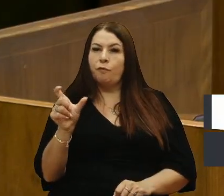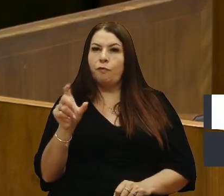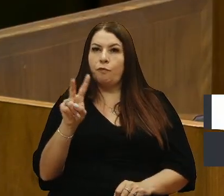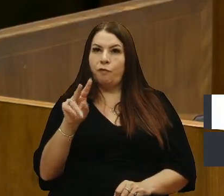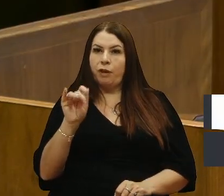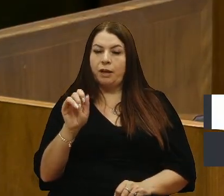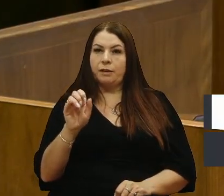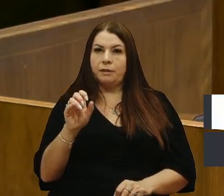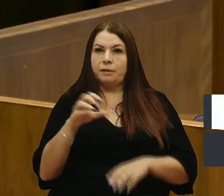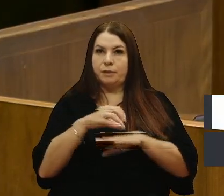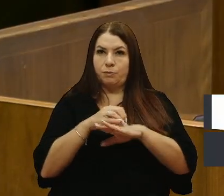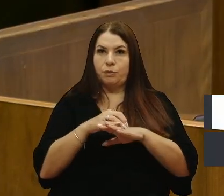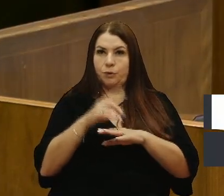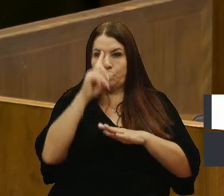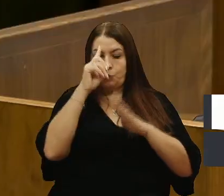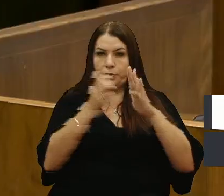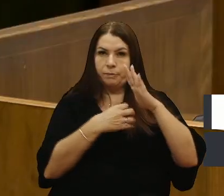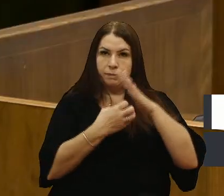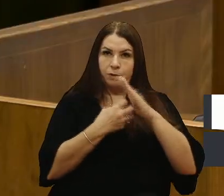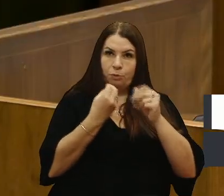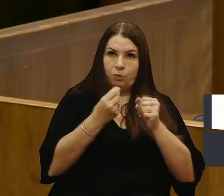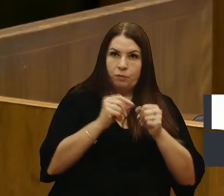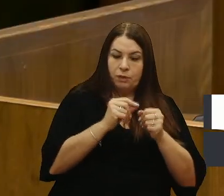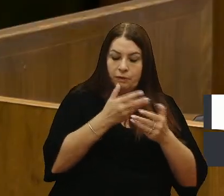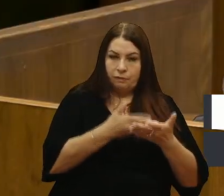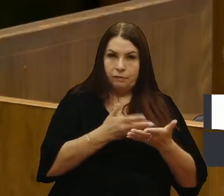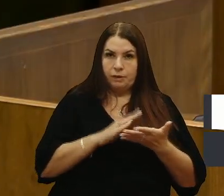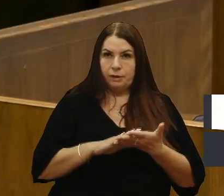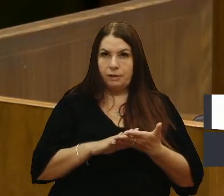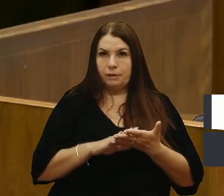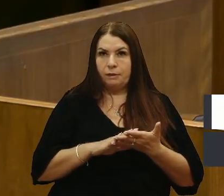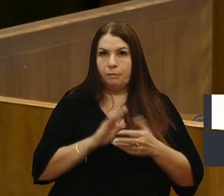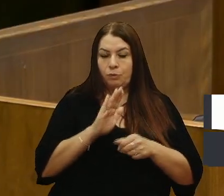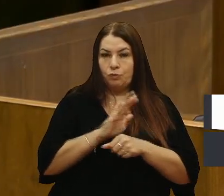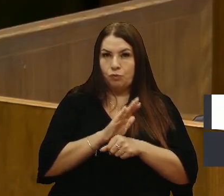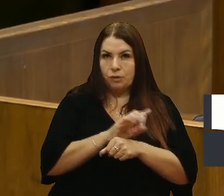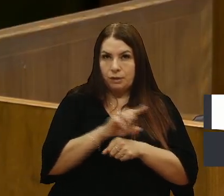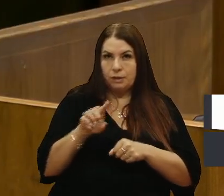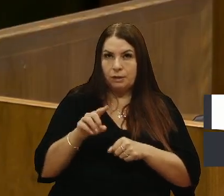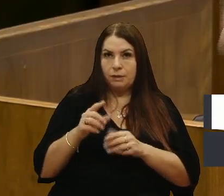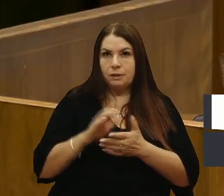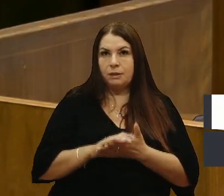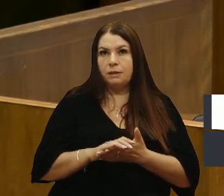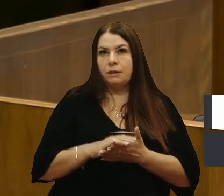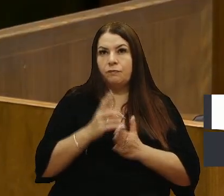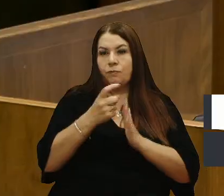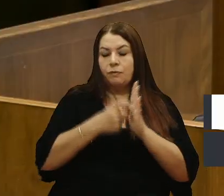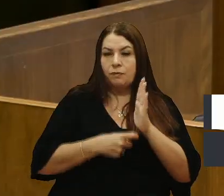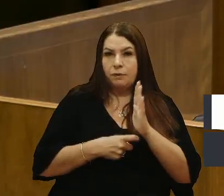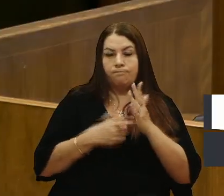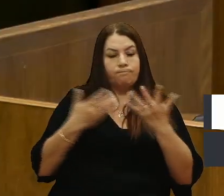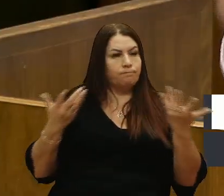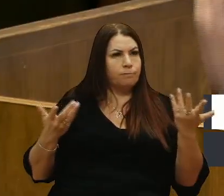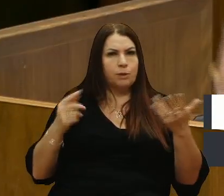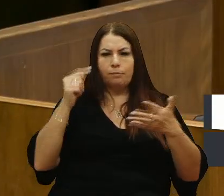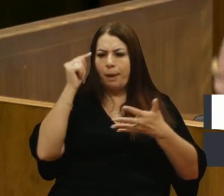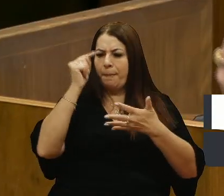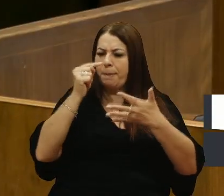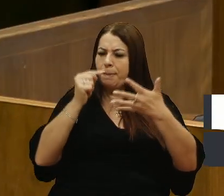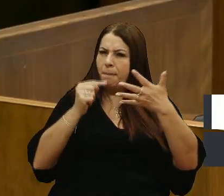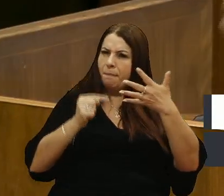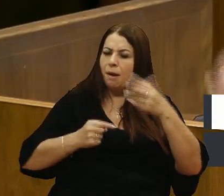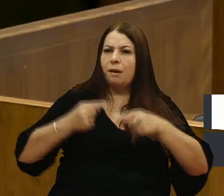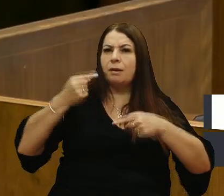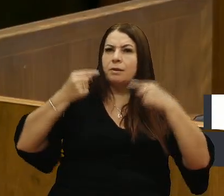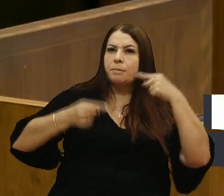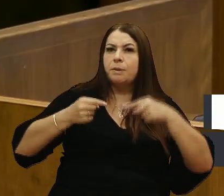os empresários pagam hoje, como poderia ser feito para ajudar na tarifa, enfim, todo este